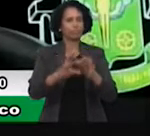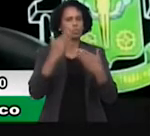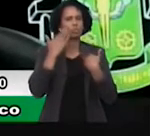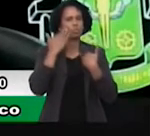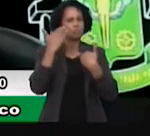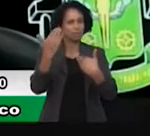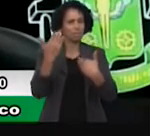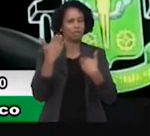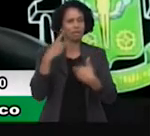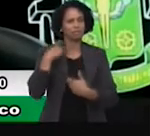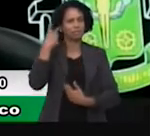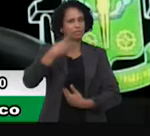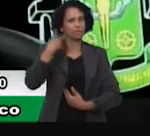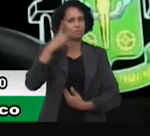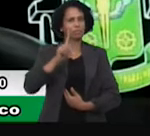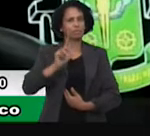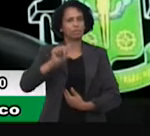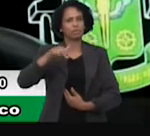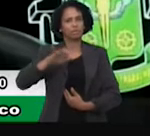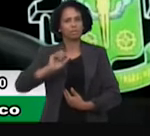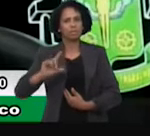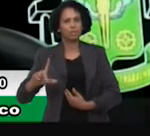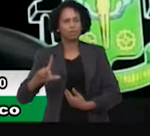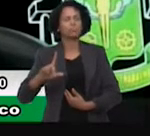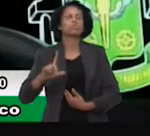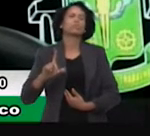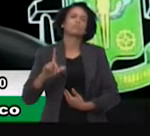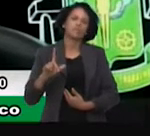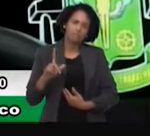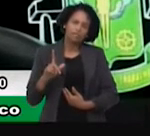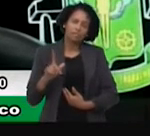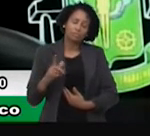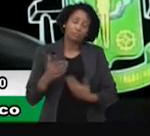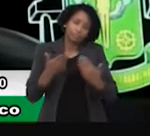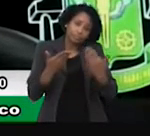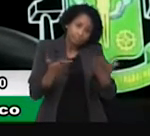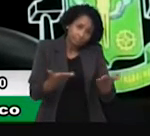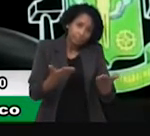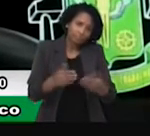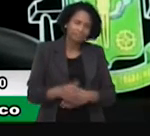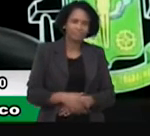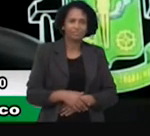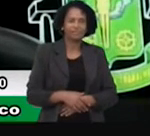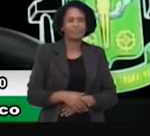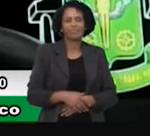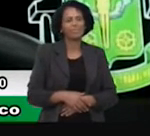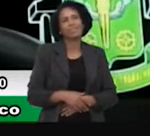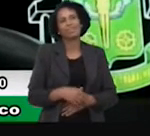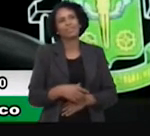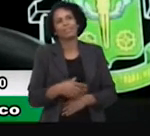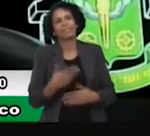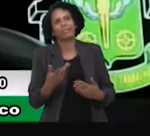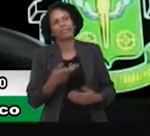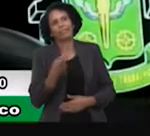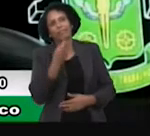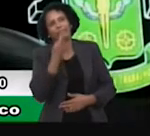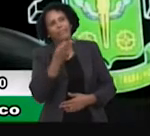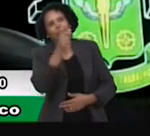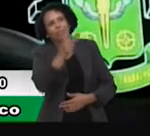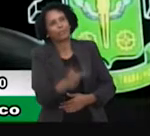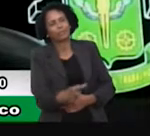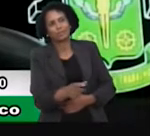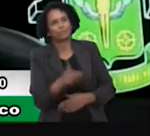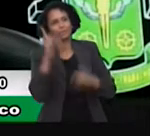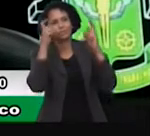nobre vereador Daniel Matias. Falar de Vossa Excelência não é difícil. Vossa Excelência, sempre com um coração